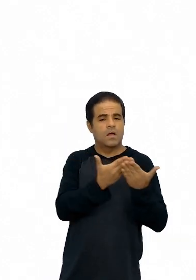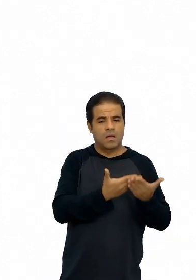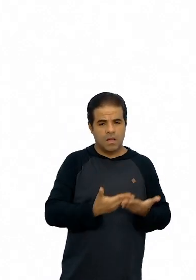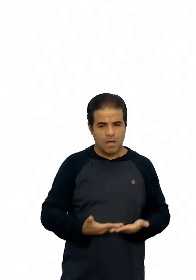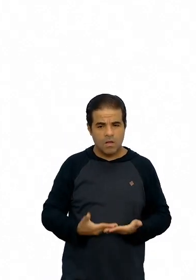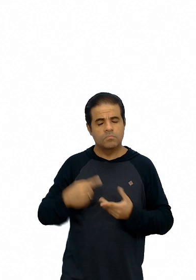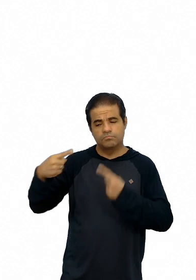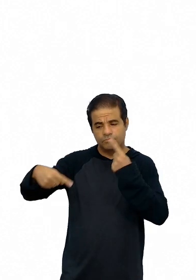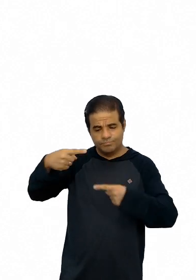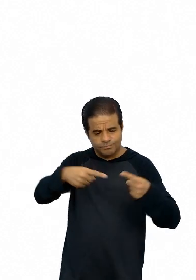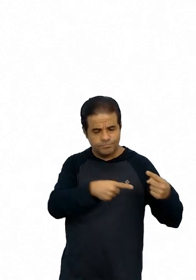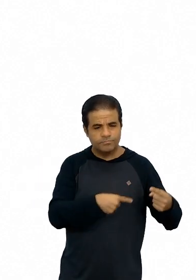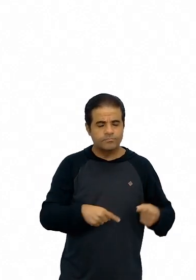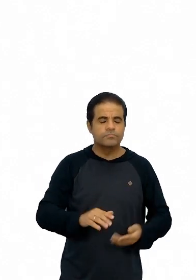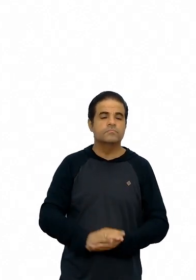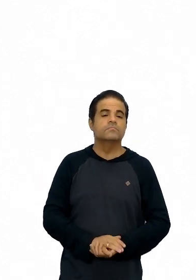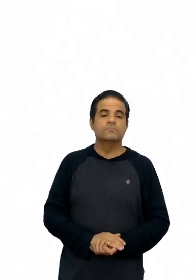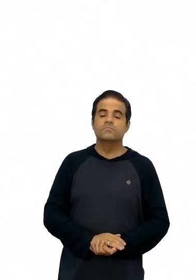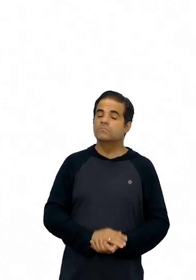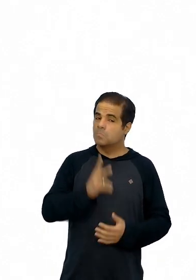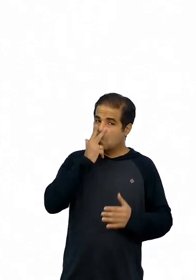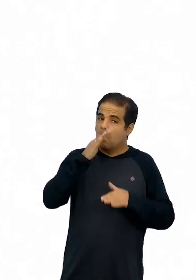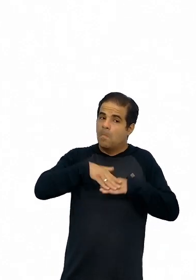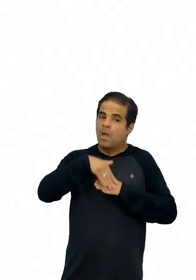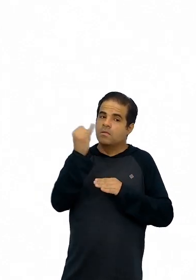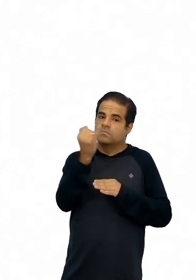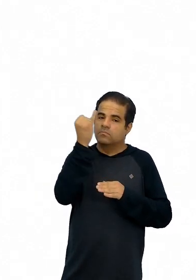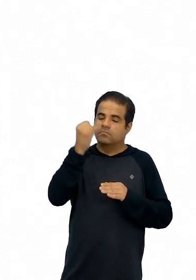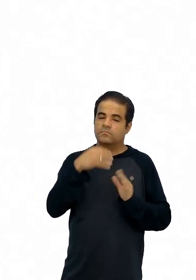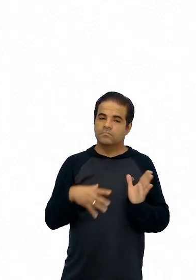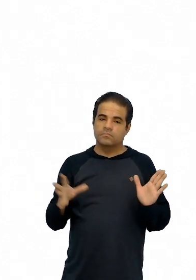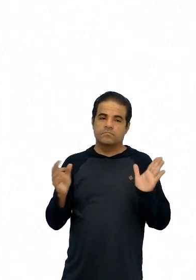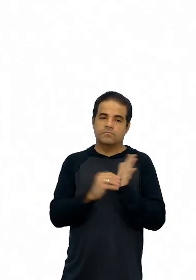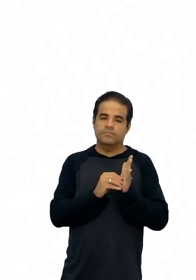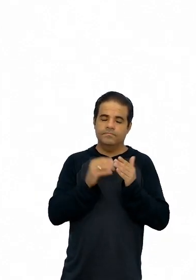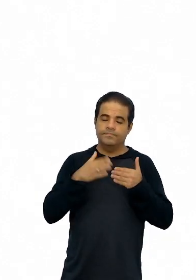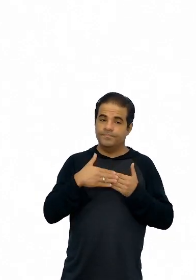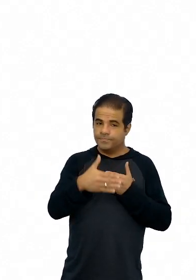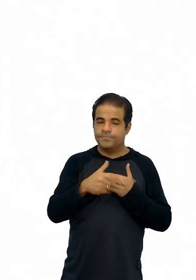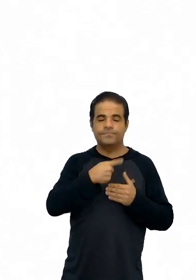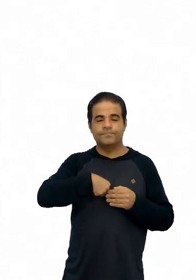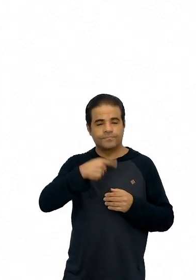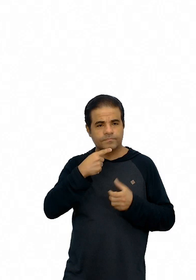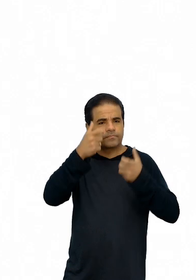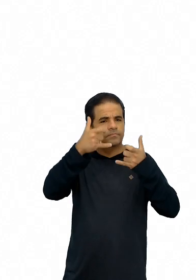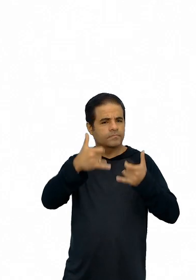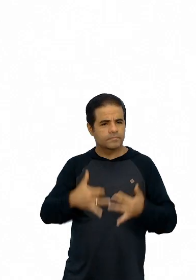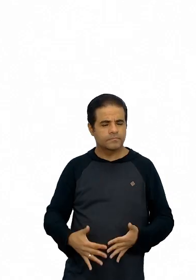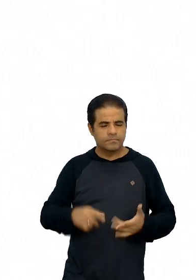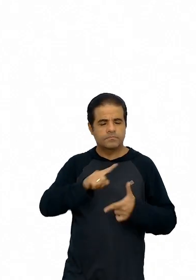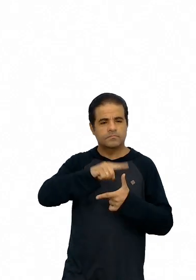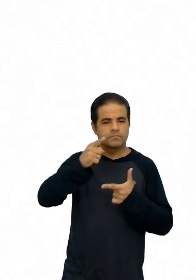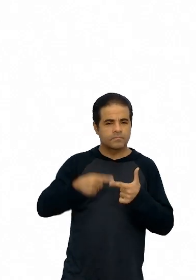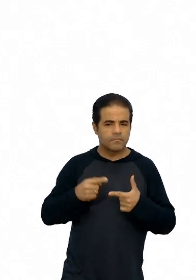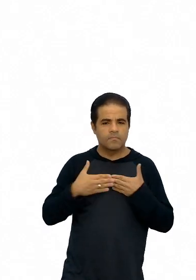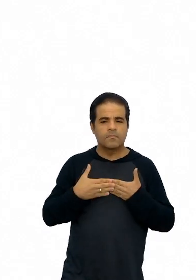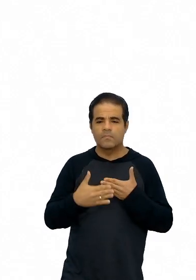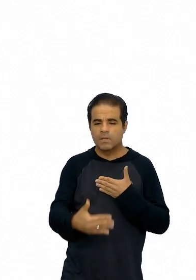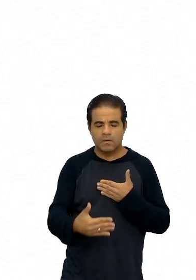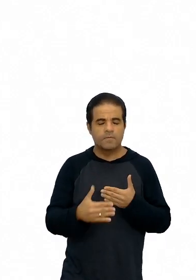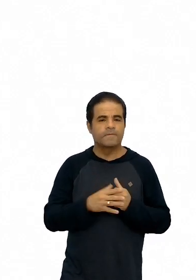anteriores. E eu acho que o mais importante também, quando a gente está falando sobre ângulos,